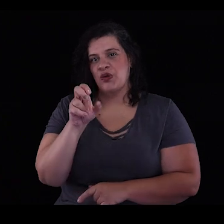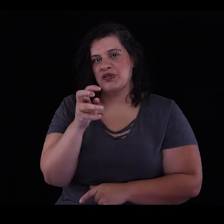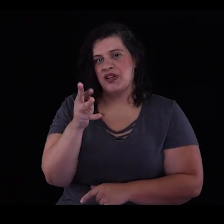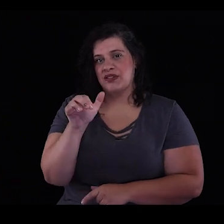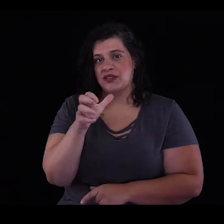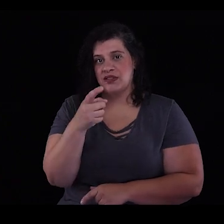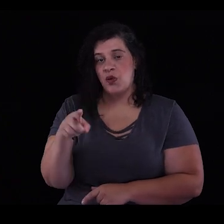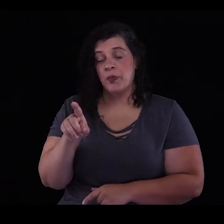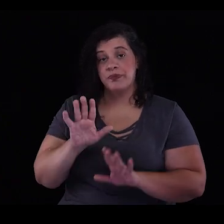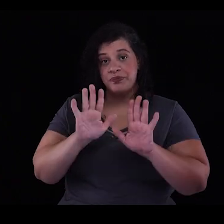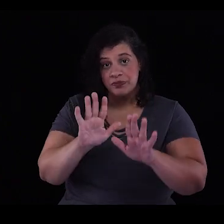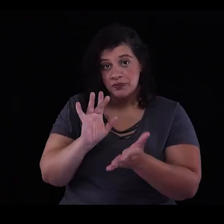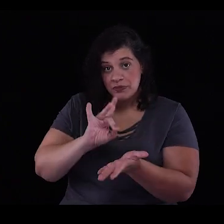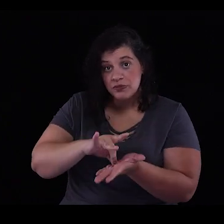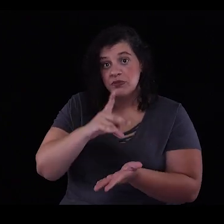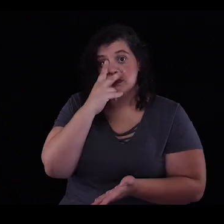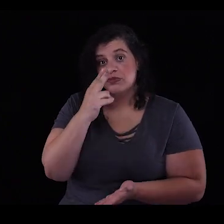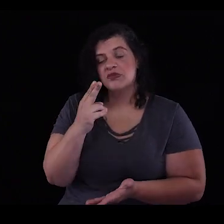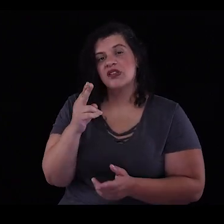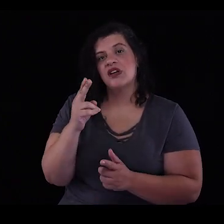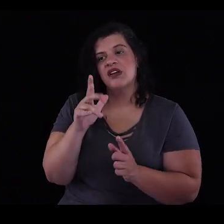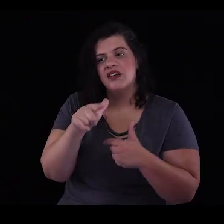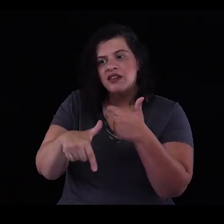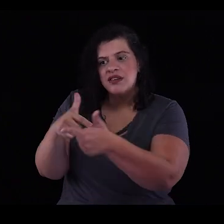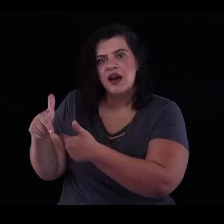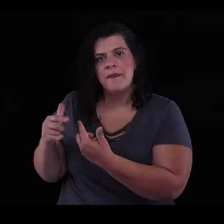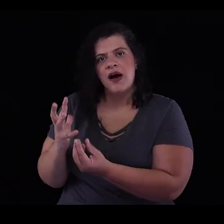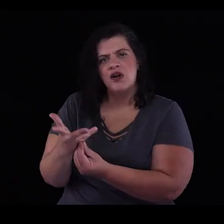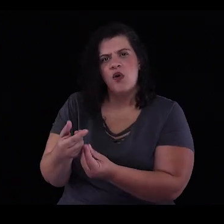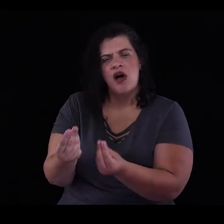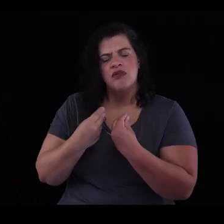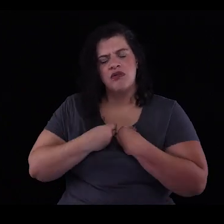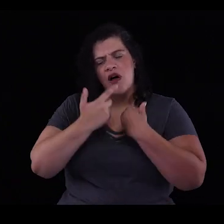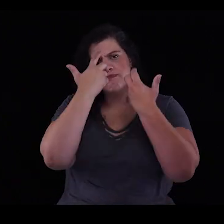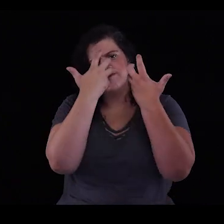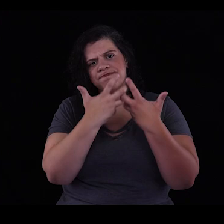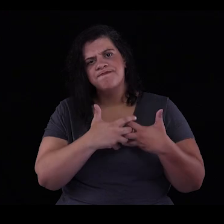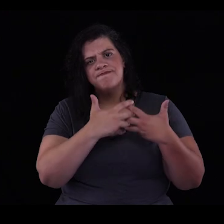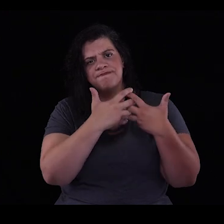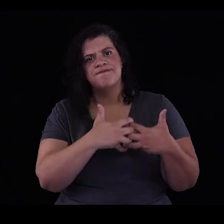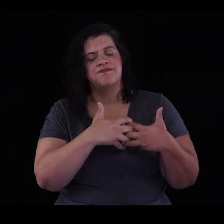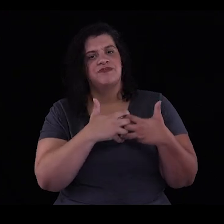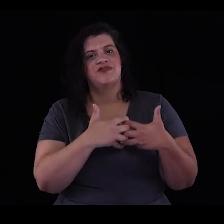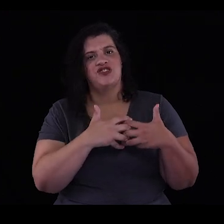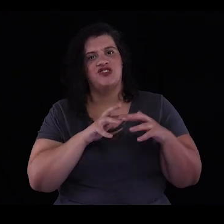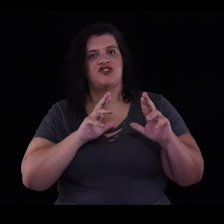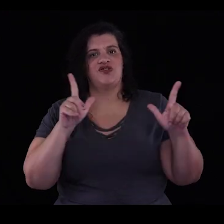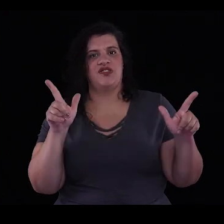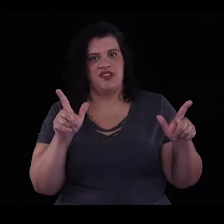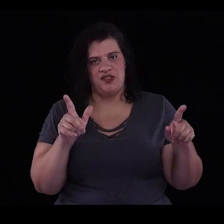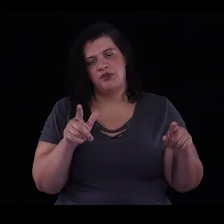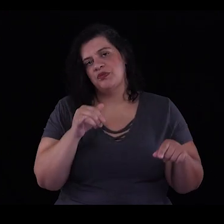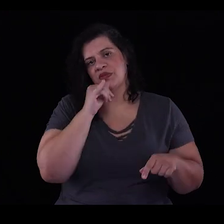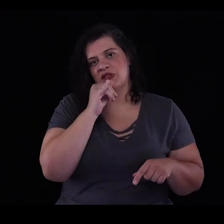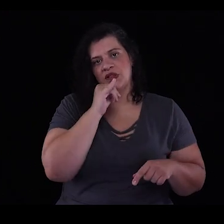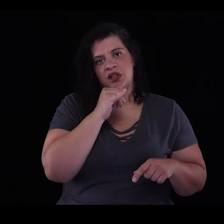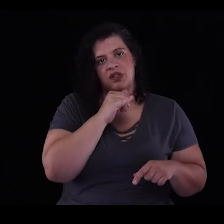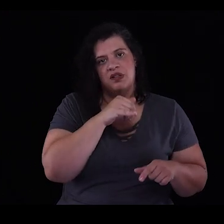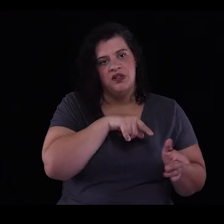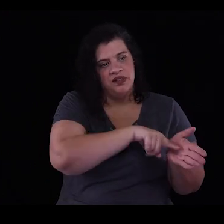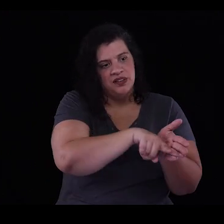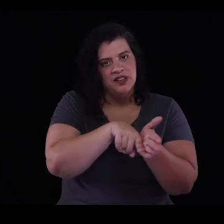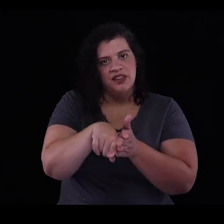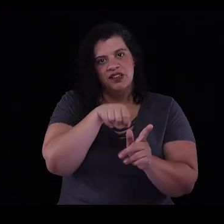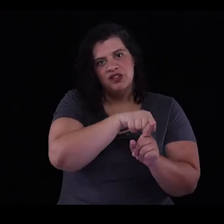trabalhos de arte eles servem para fazer a gente refletir de um modo um pouco diferente do que faz, por exemplo,